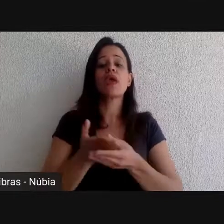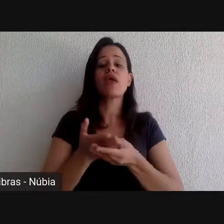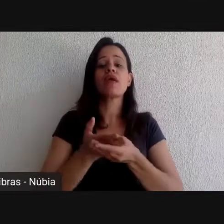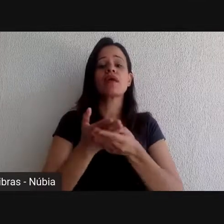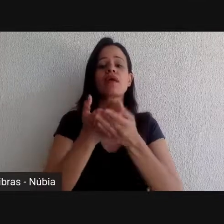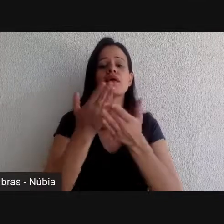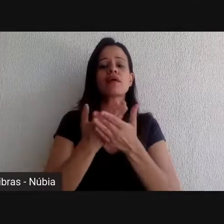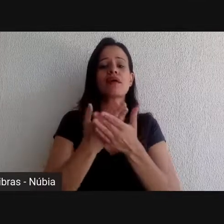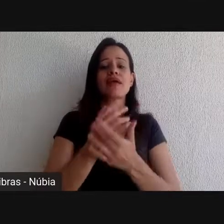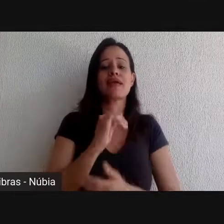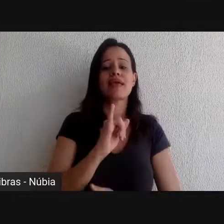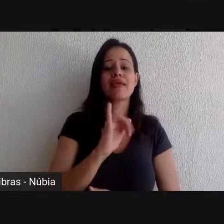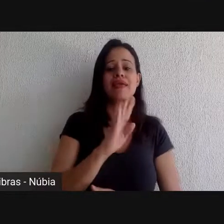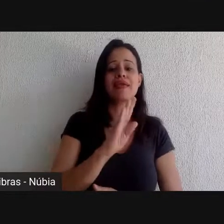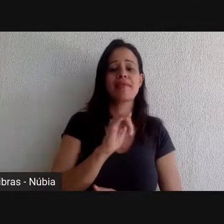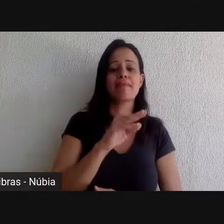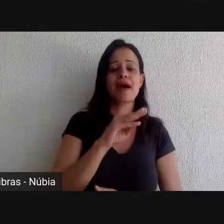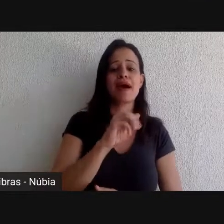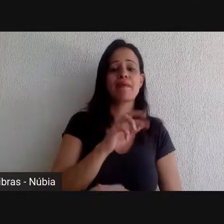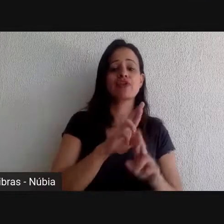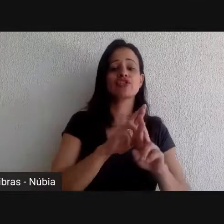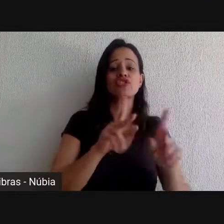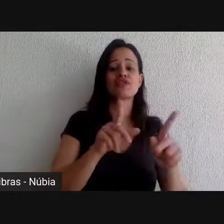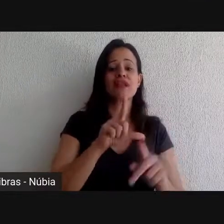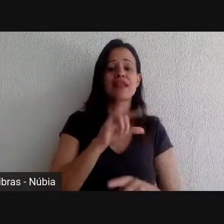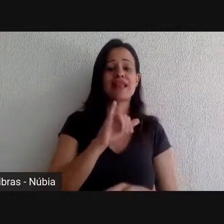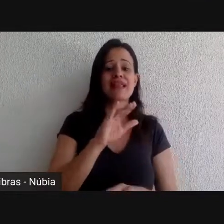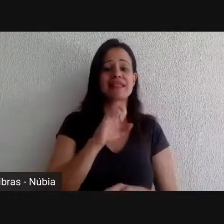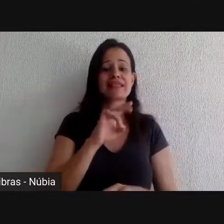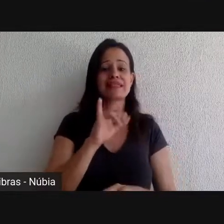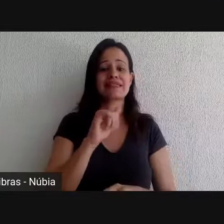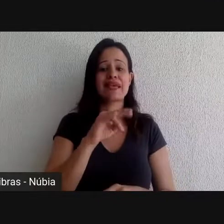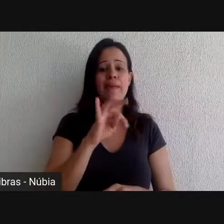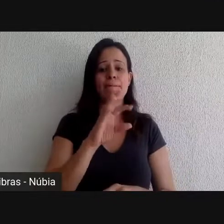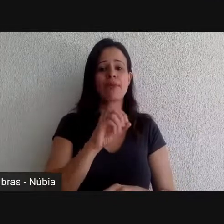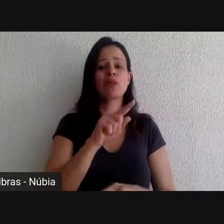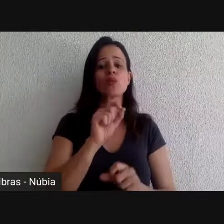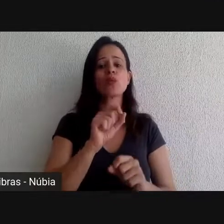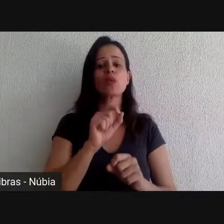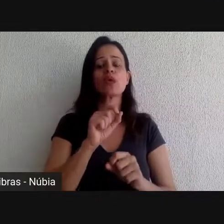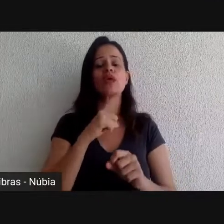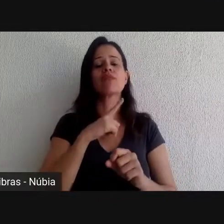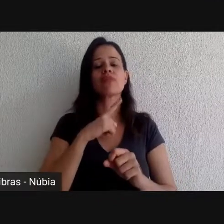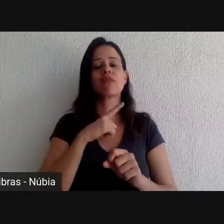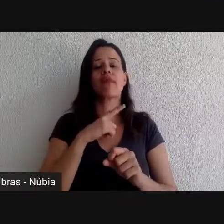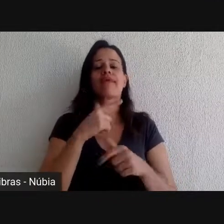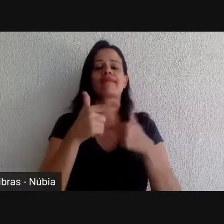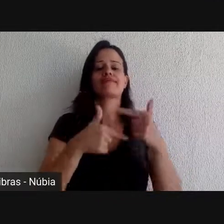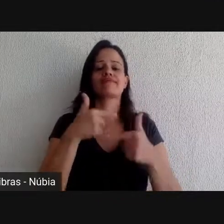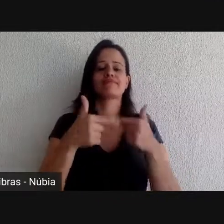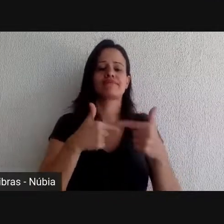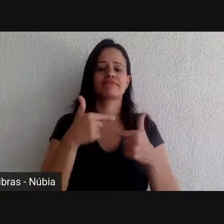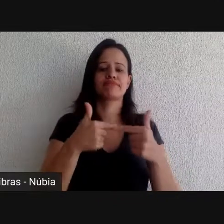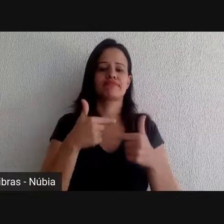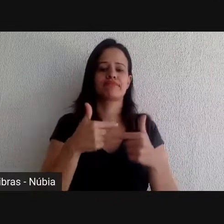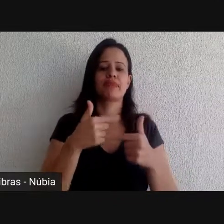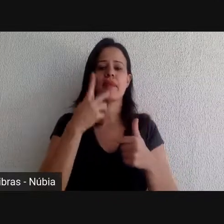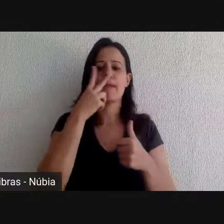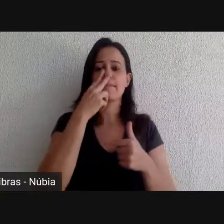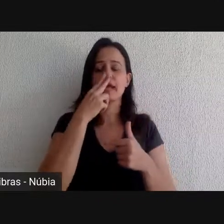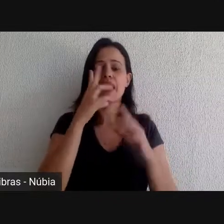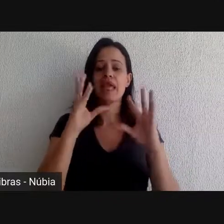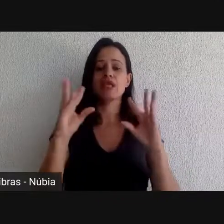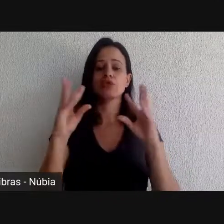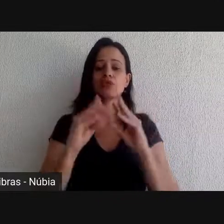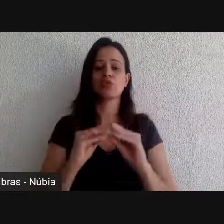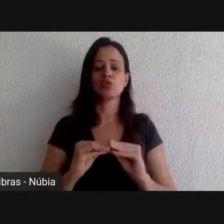IBAMA não é assim. O licenciamento ele começa com uma ficha de caracterização da atividade. É como se fosse um resumo, olha, eu